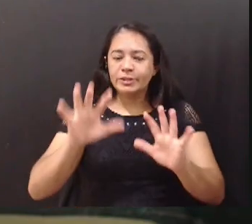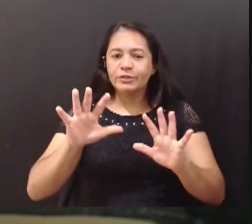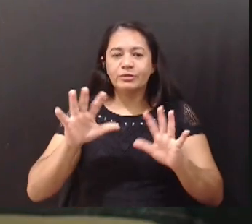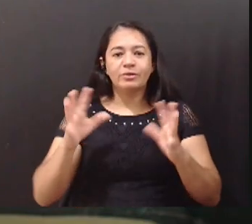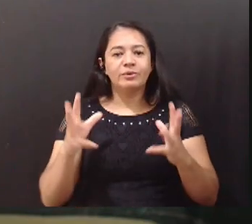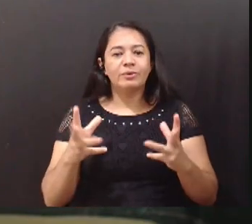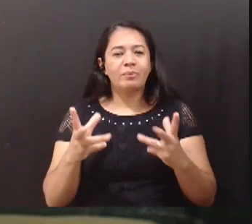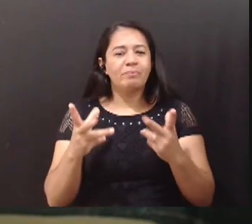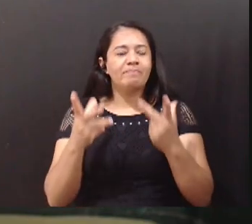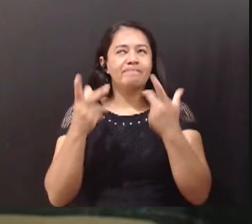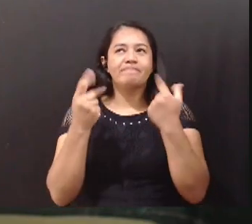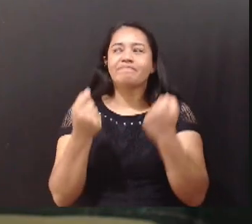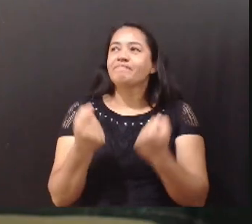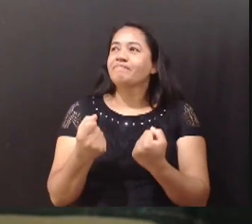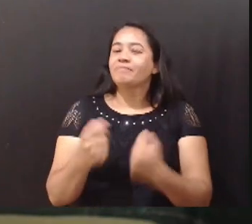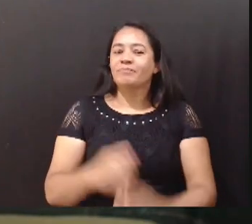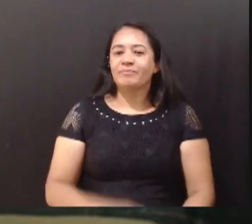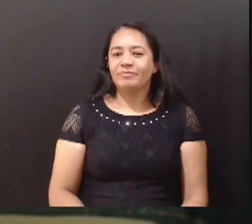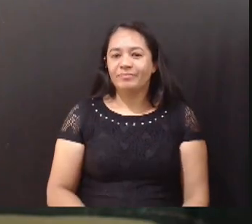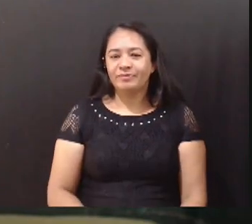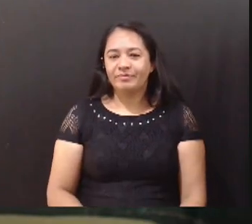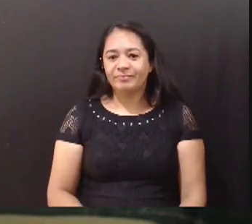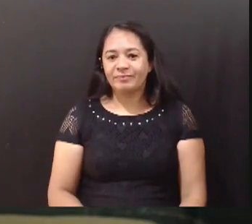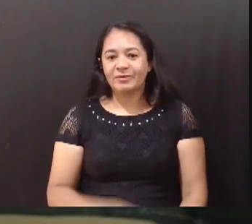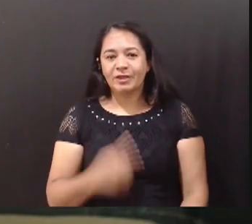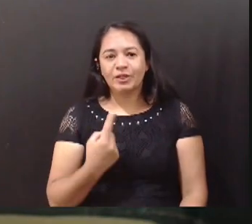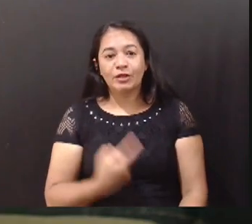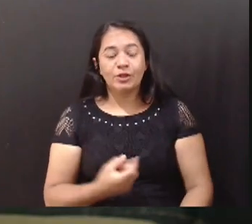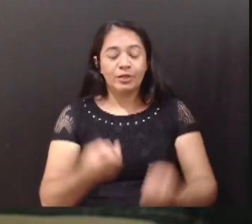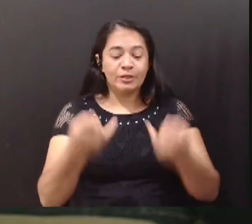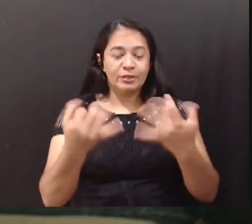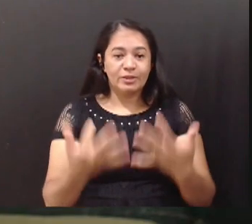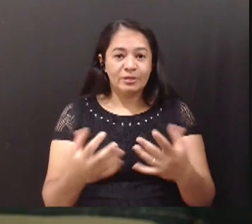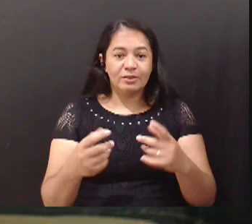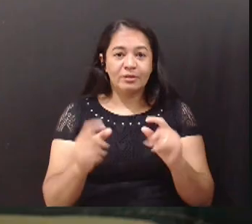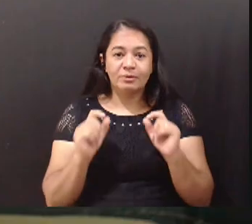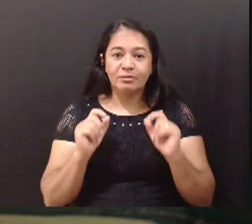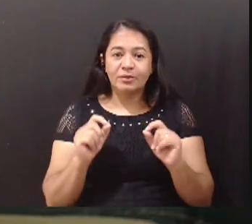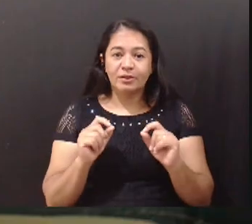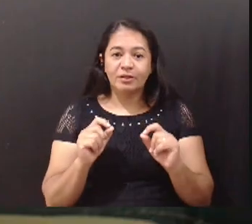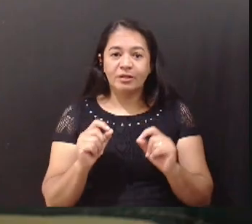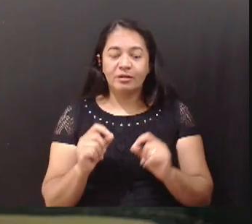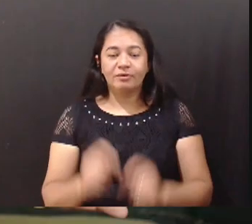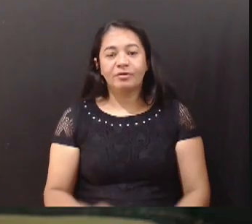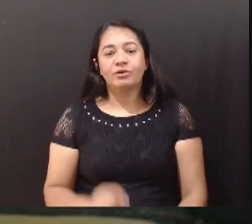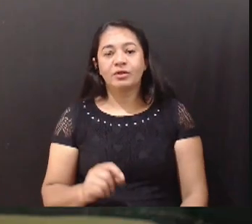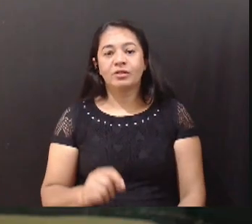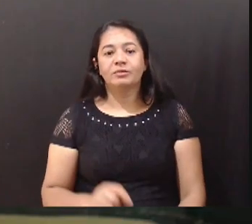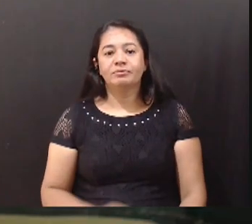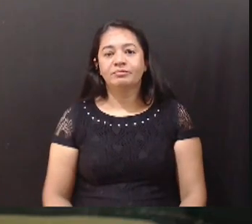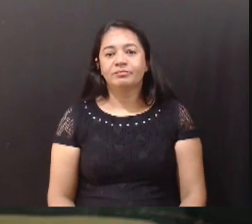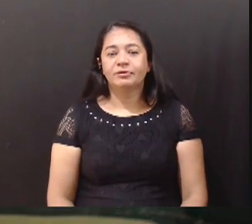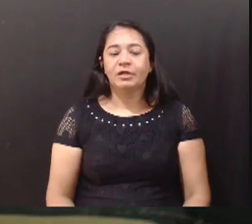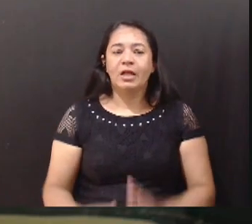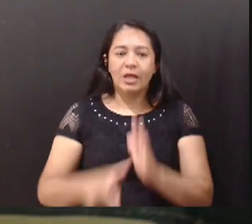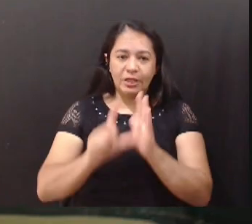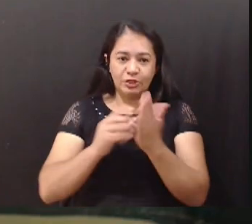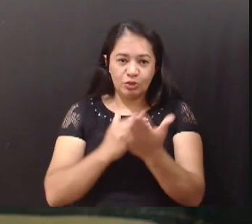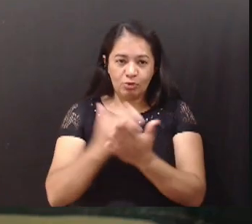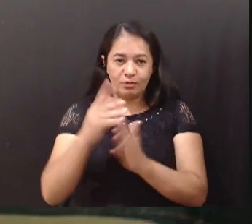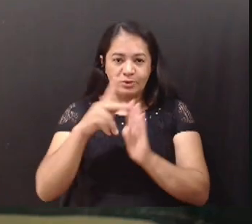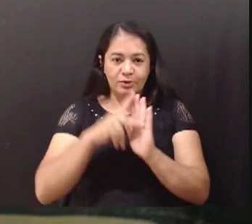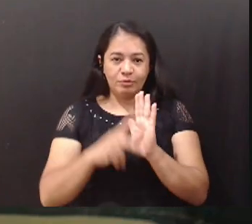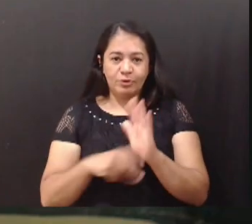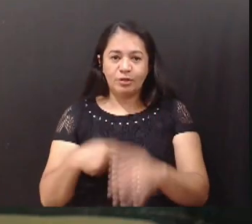bom demais. Nós falávamos antes do início do programa sobre essa questão, a gente não pode deixar de falar. Essa semana